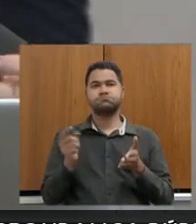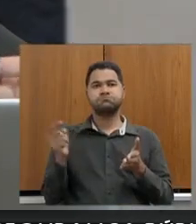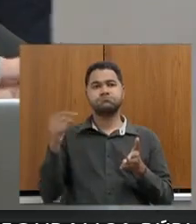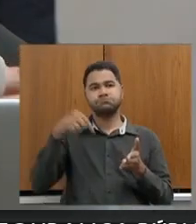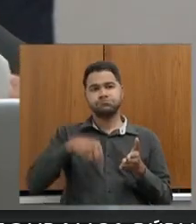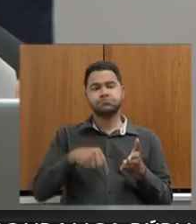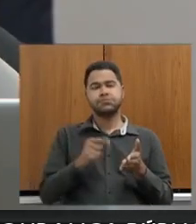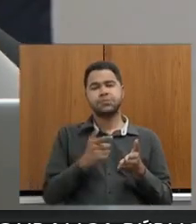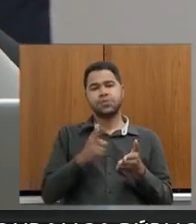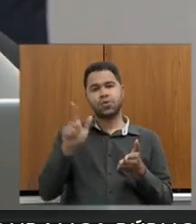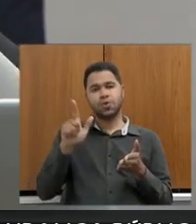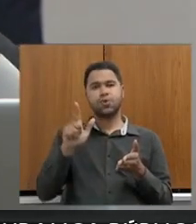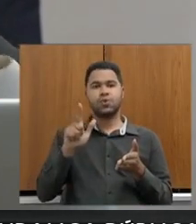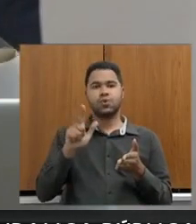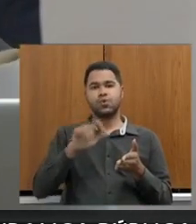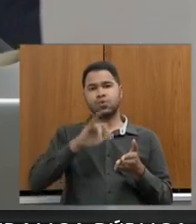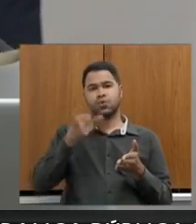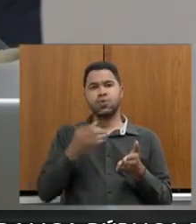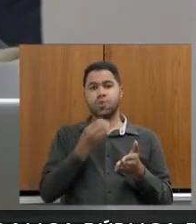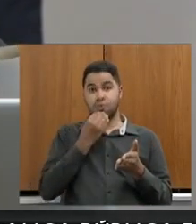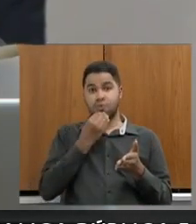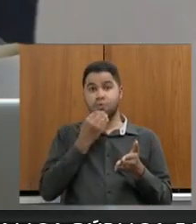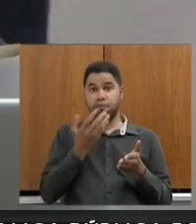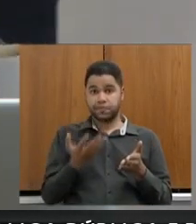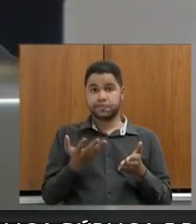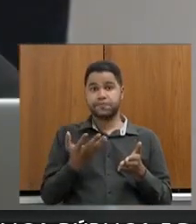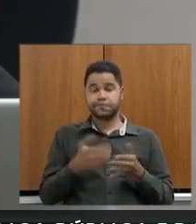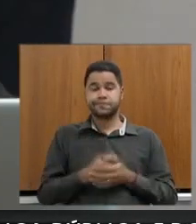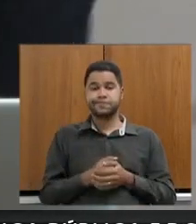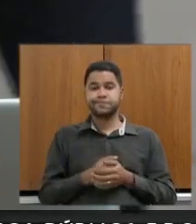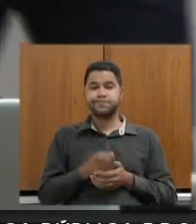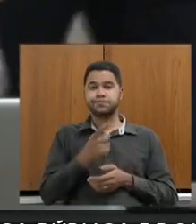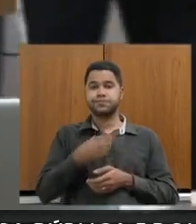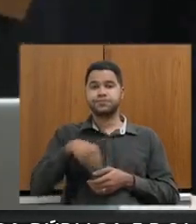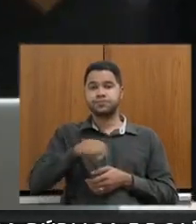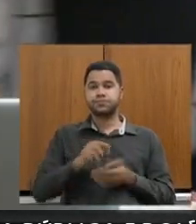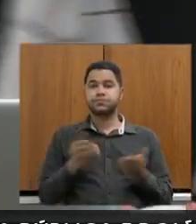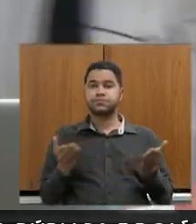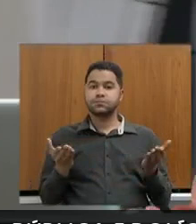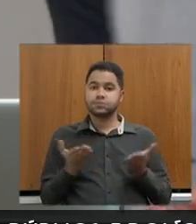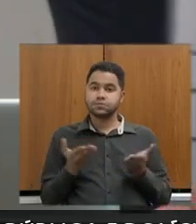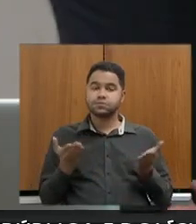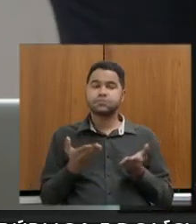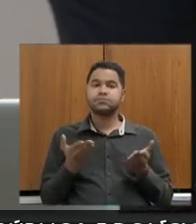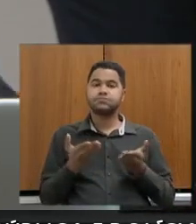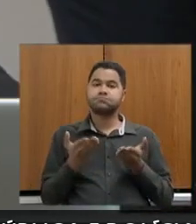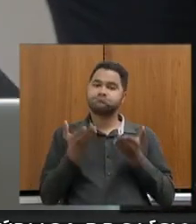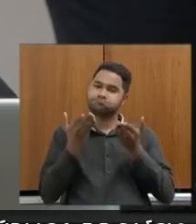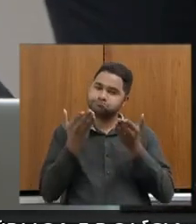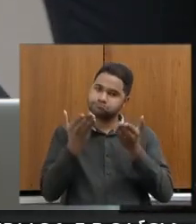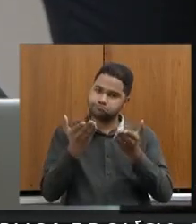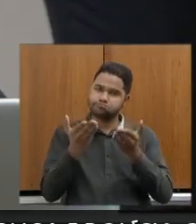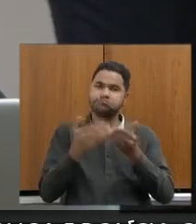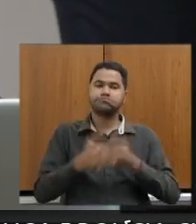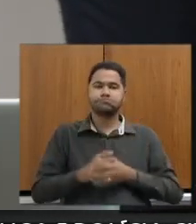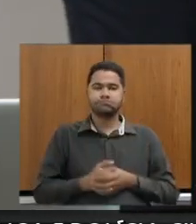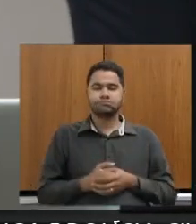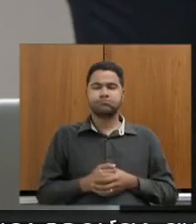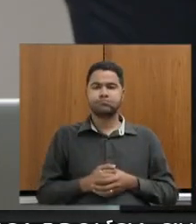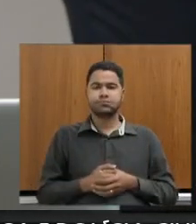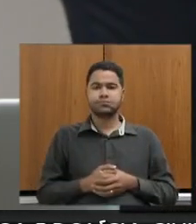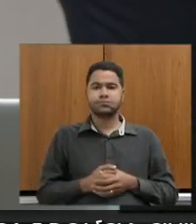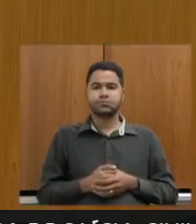em outras autoridades em outras oportunidades então nós passaremos a a palavra provar